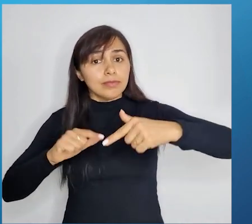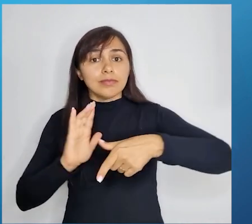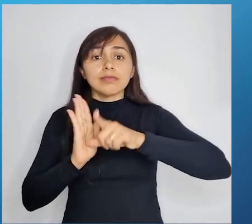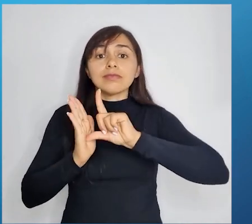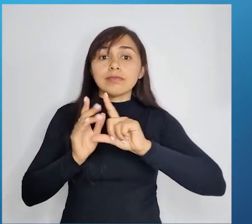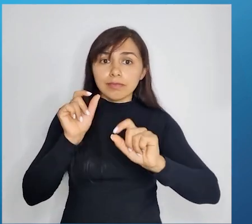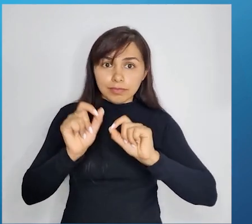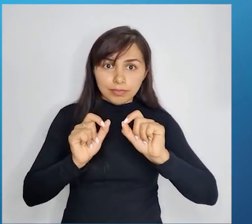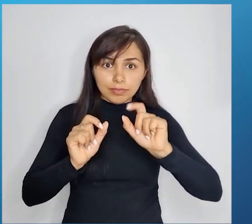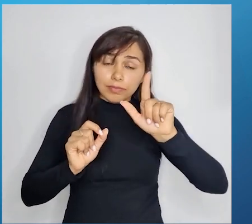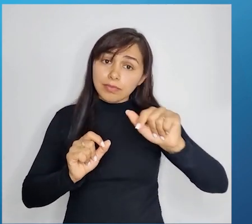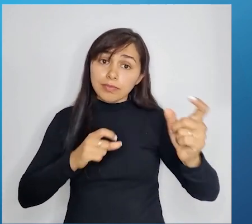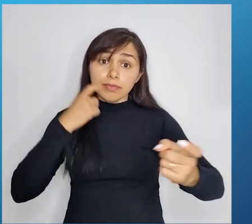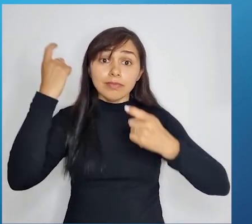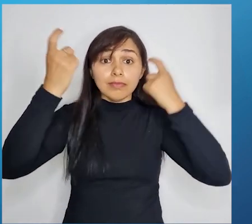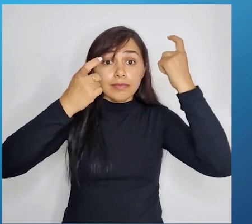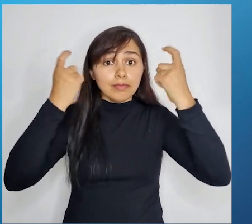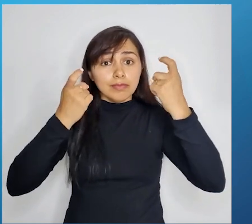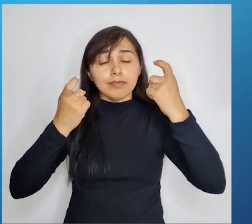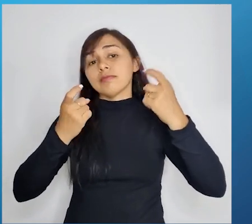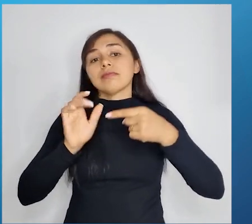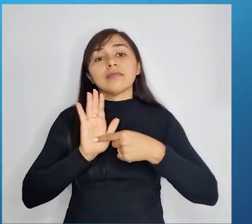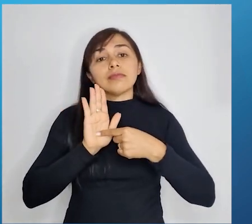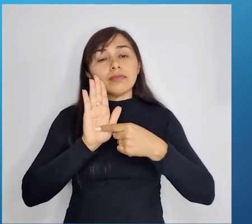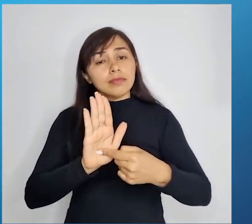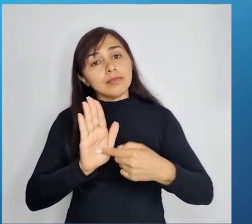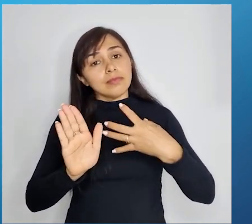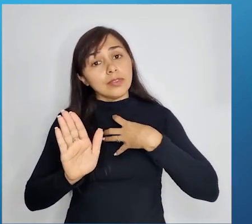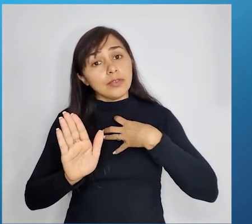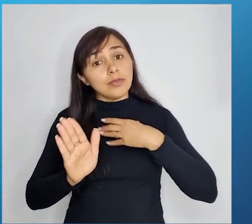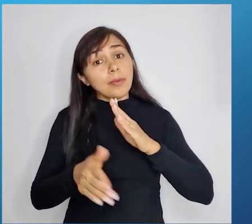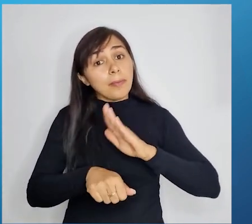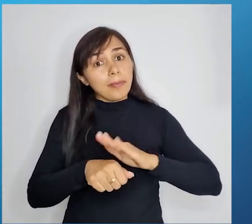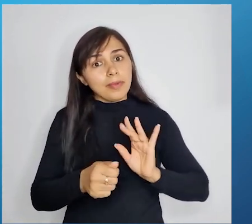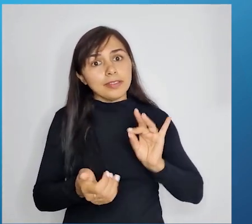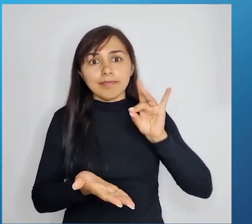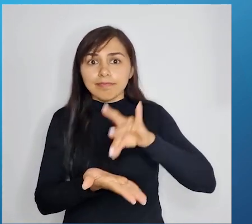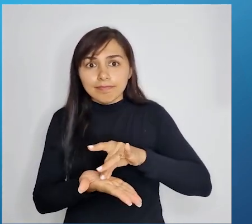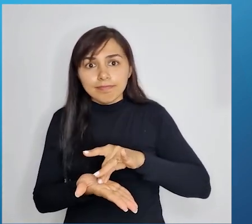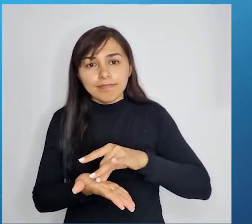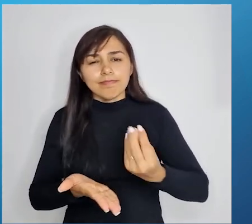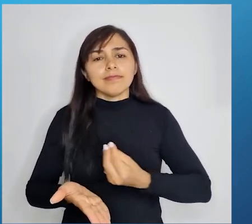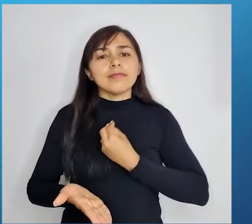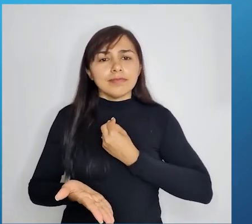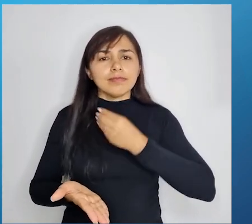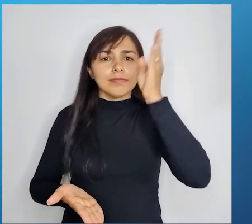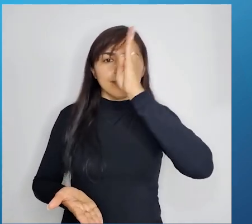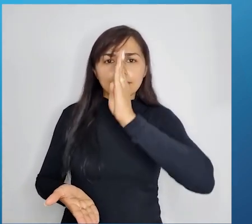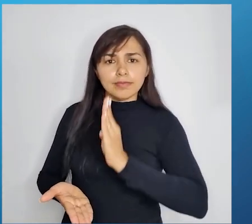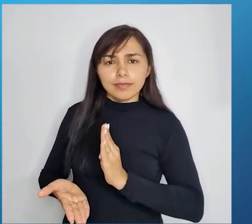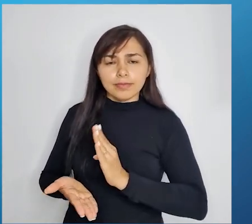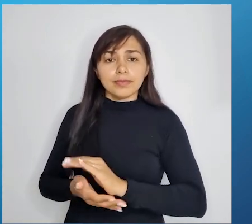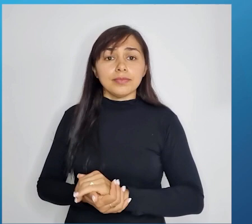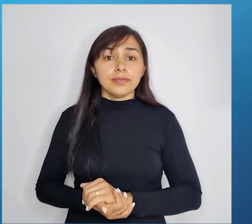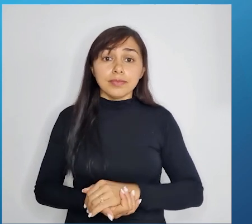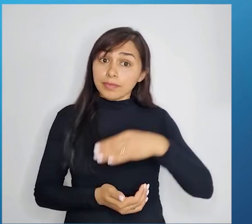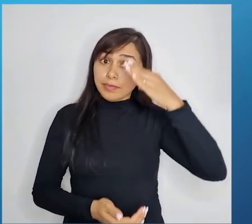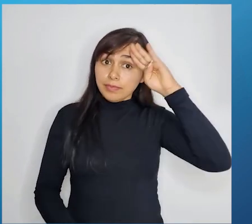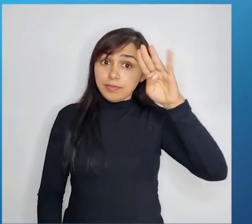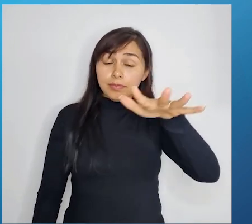do pré-modernismo foi a preocupação em retratar de maneira mais realista e crua a vida no